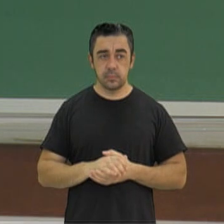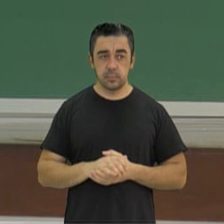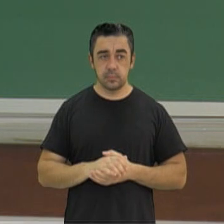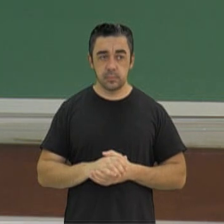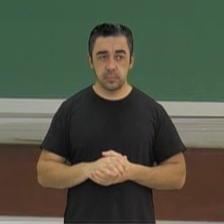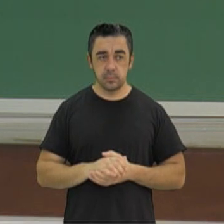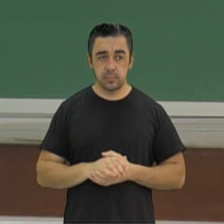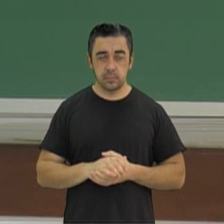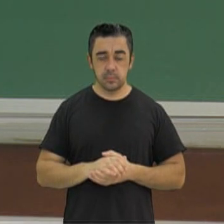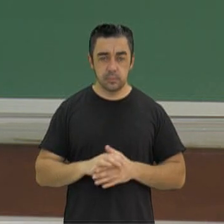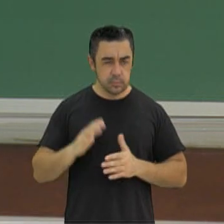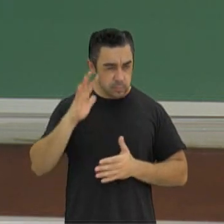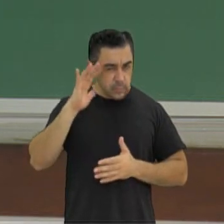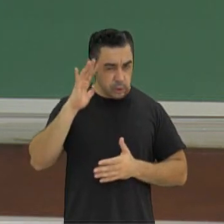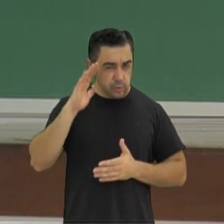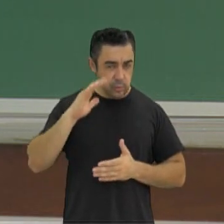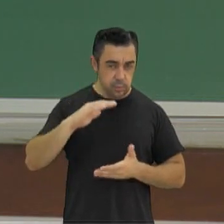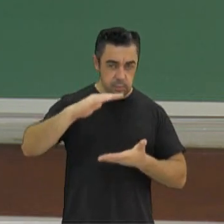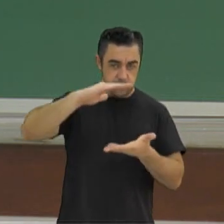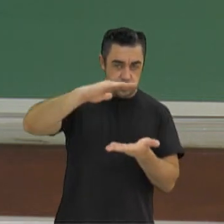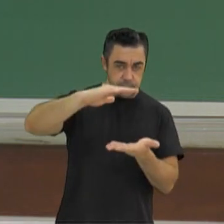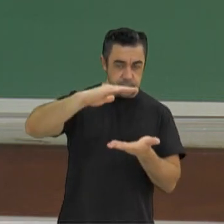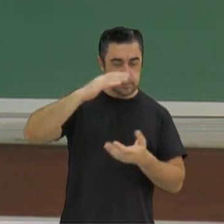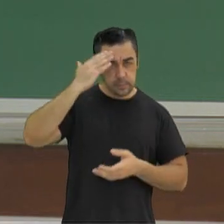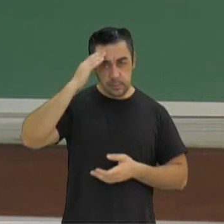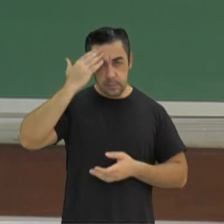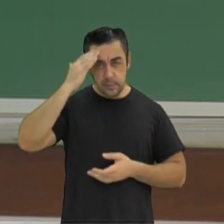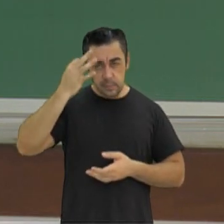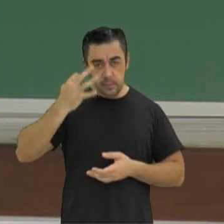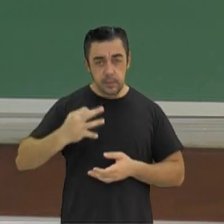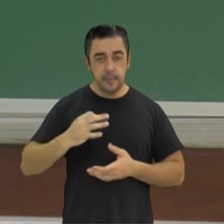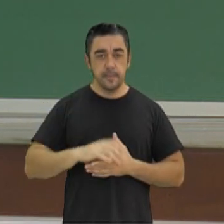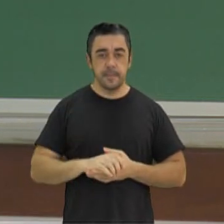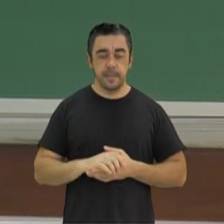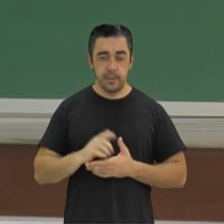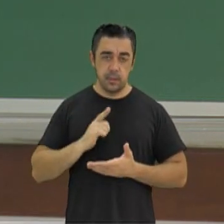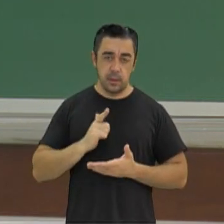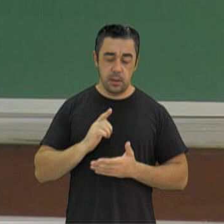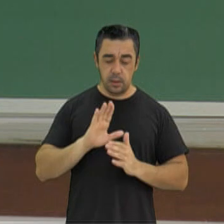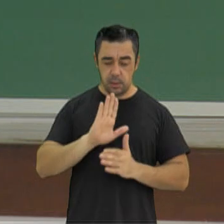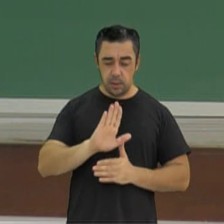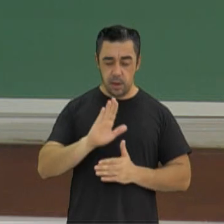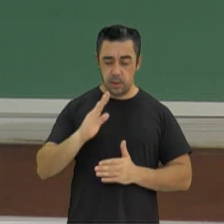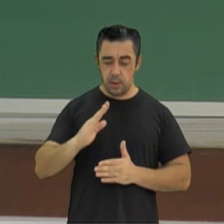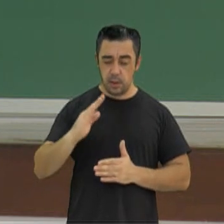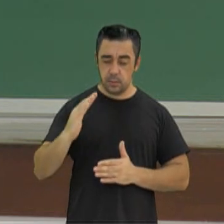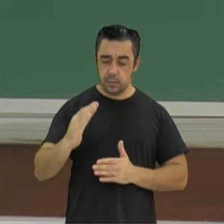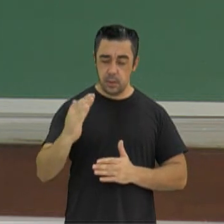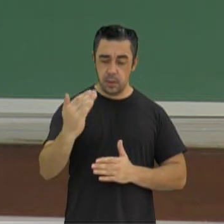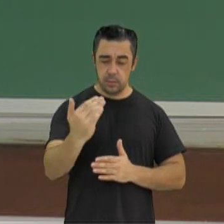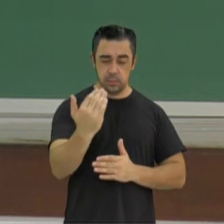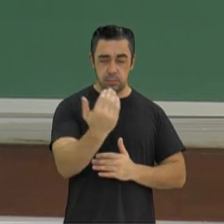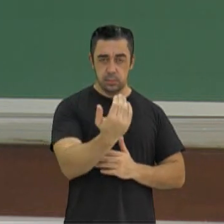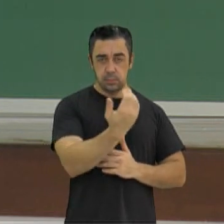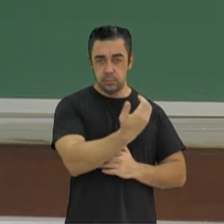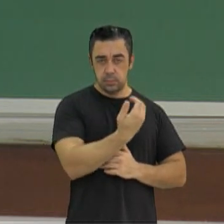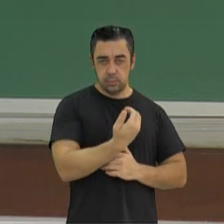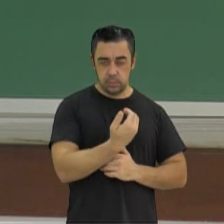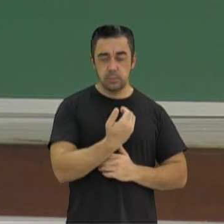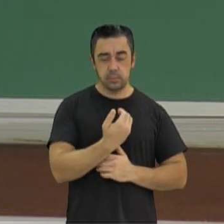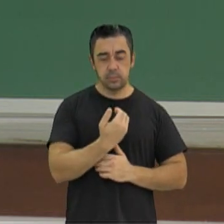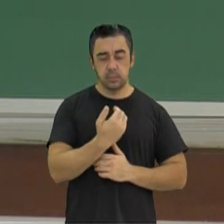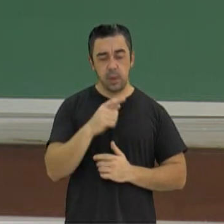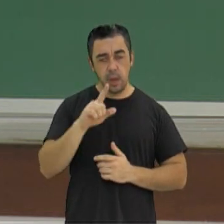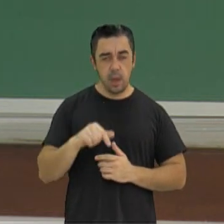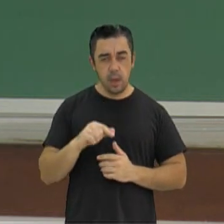base menor. Já imaginaram o corte, né? Você tem as faces laterais, que são os lados da pirâmide que complementam